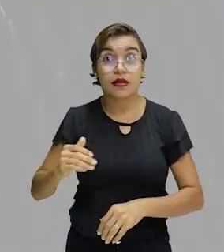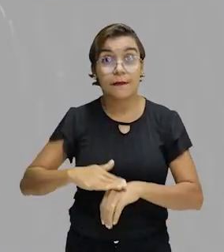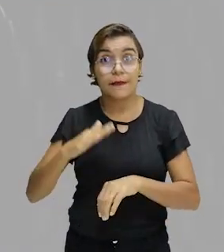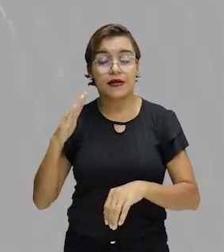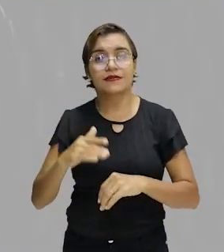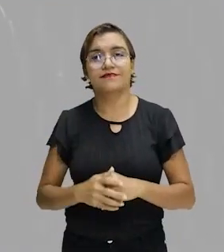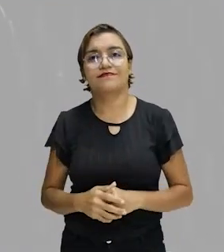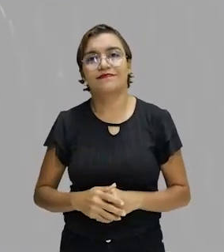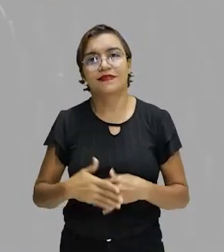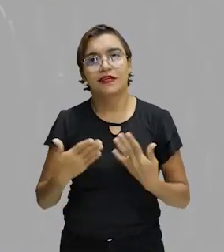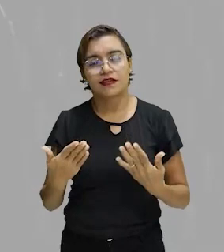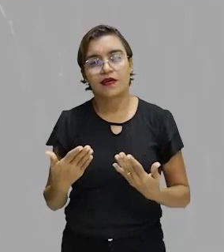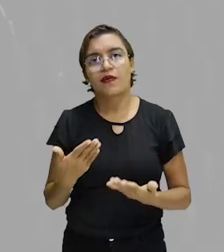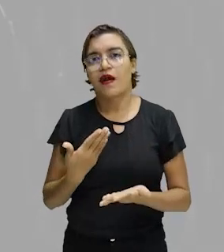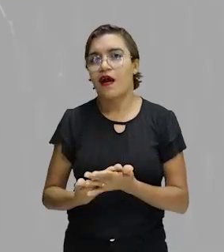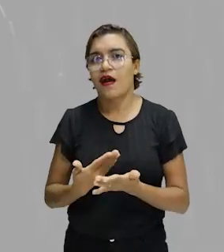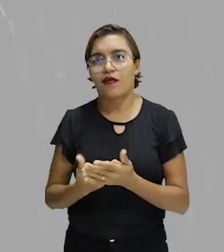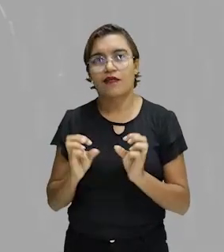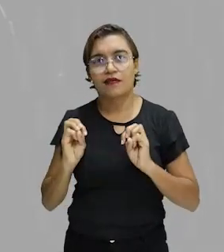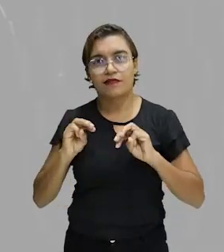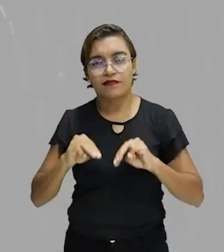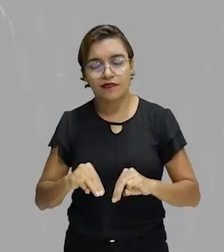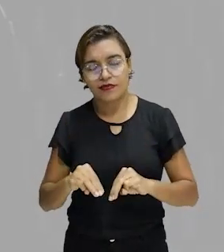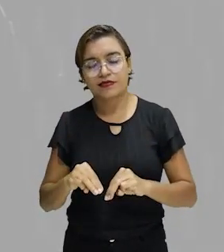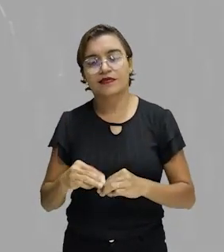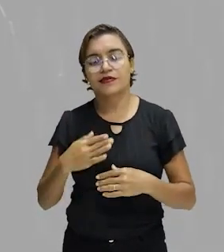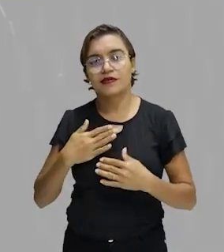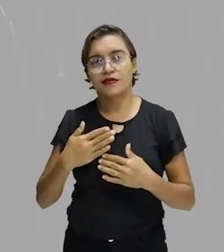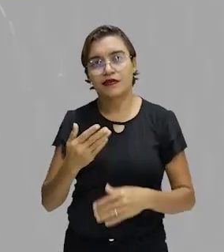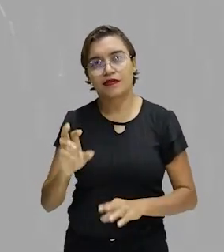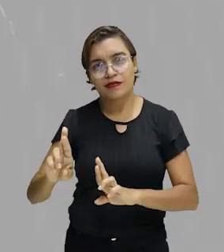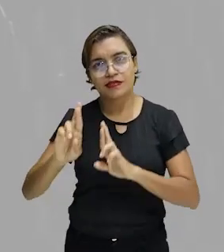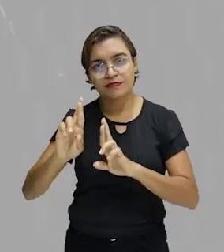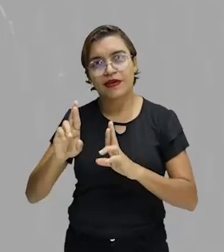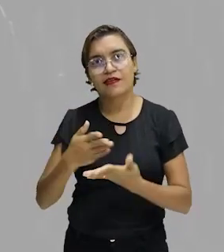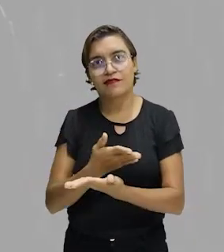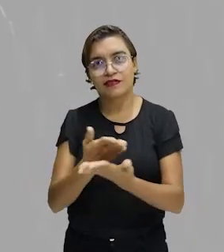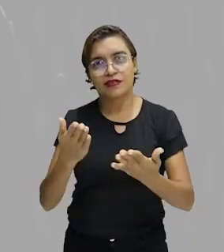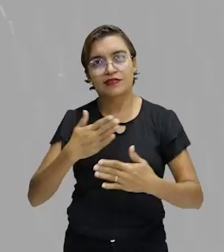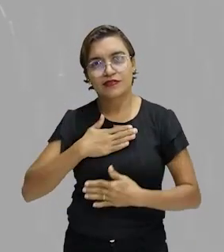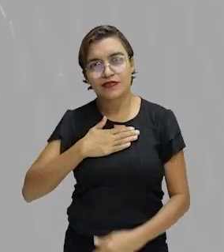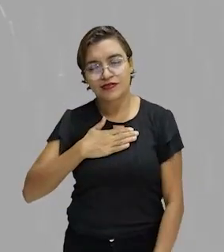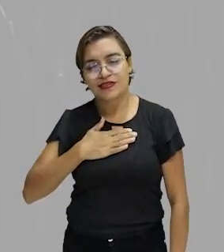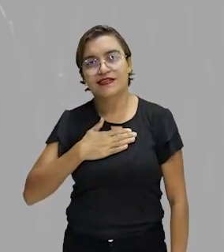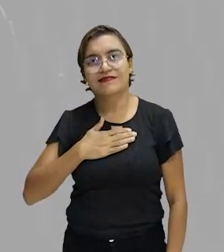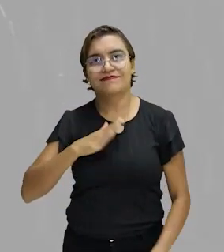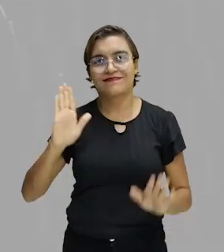Turminha, essa foi a nossa aula. Espero que vocês tenham gostado e até a próxima. Valeu!